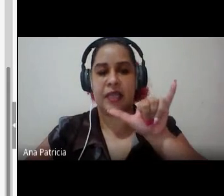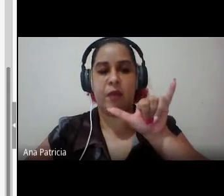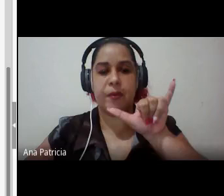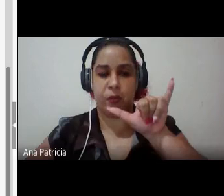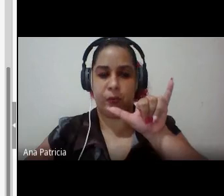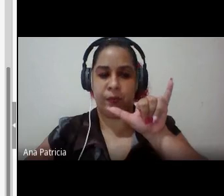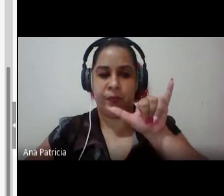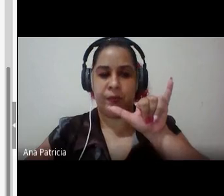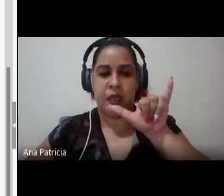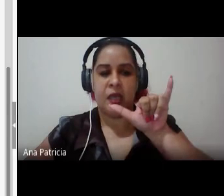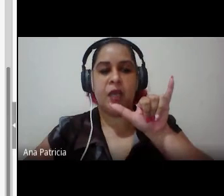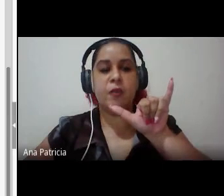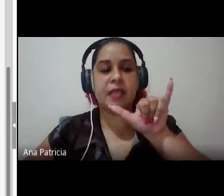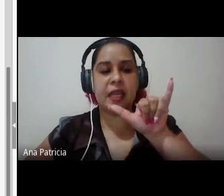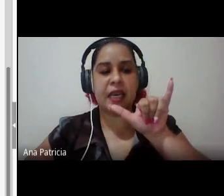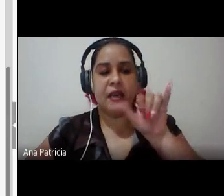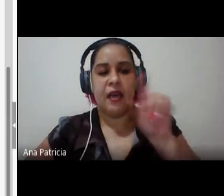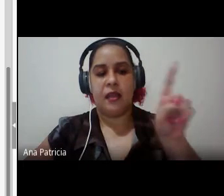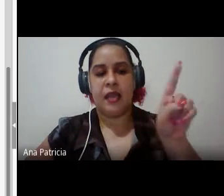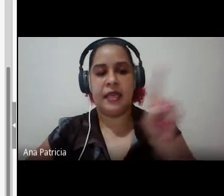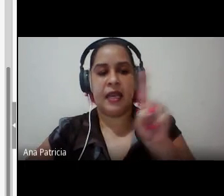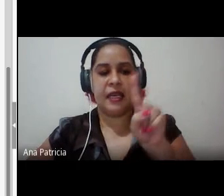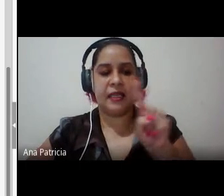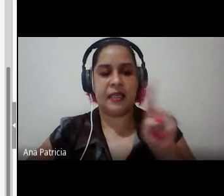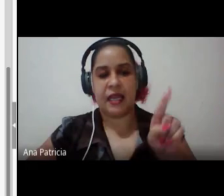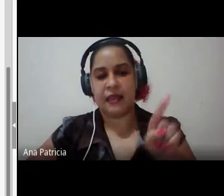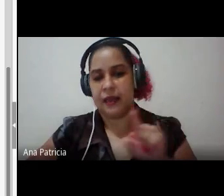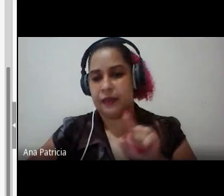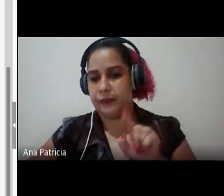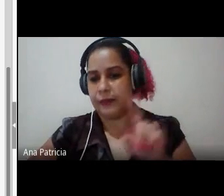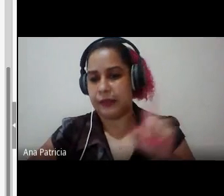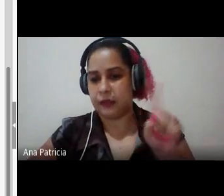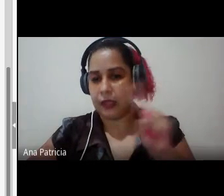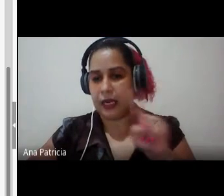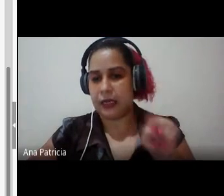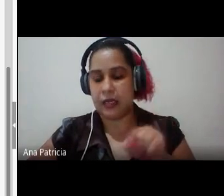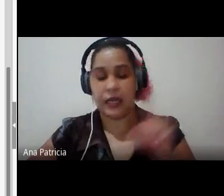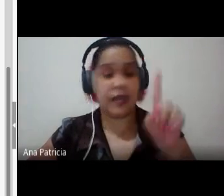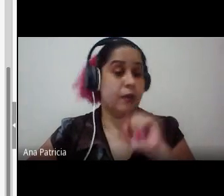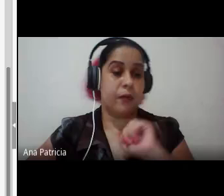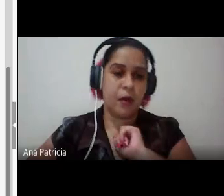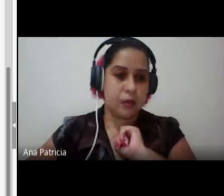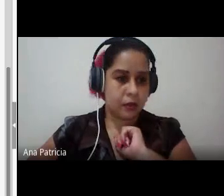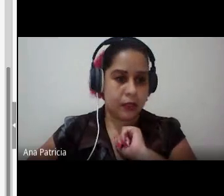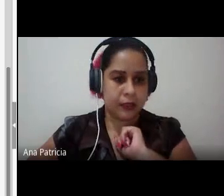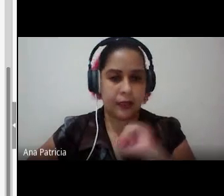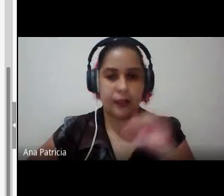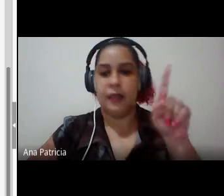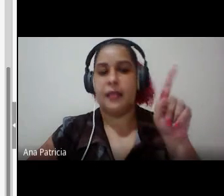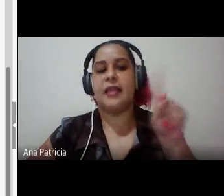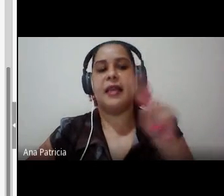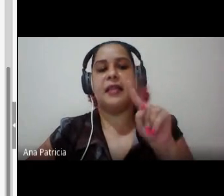Esse é o Y. E o Z, desenha a letra Z na tela. Tá? Na tela não, ó, na